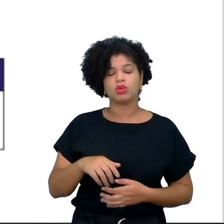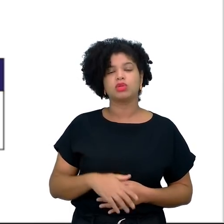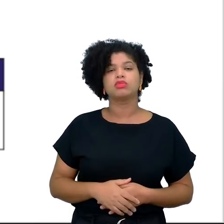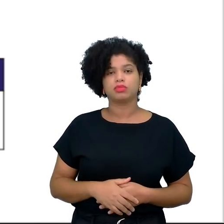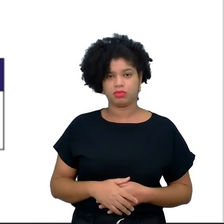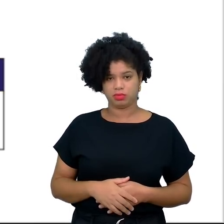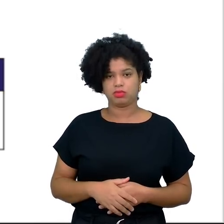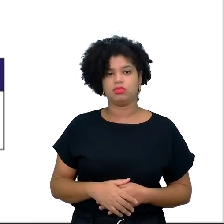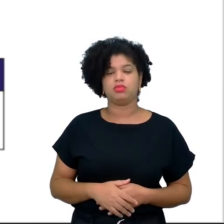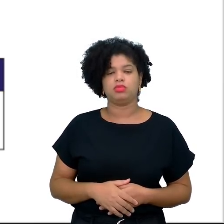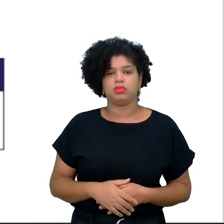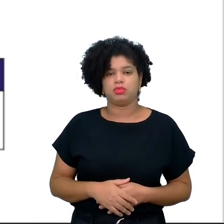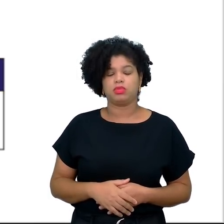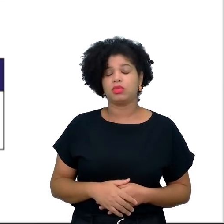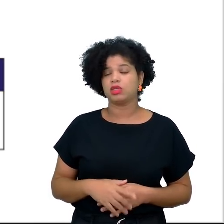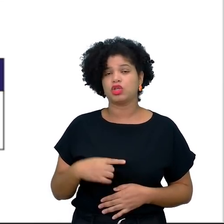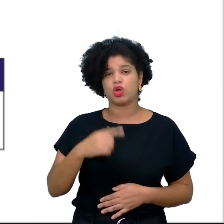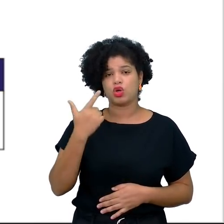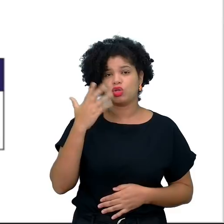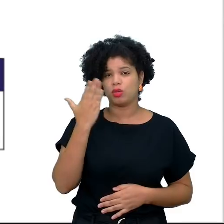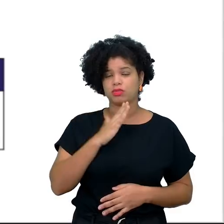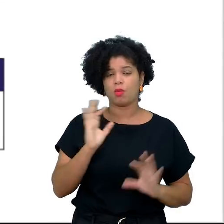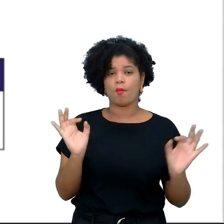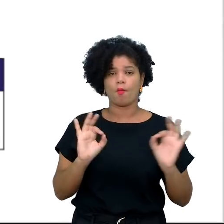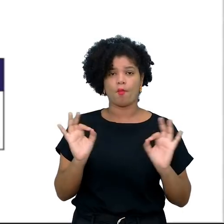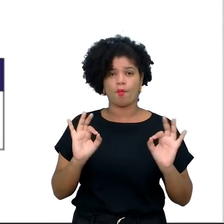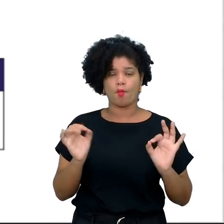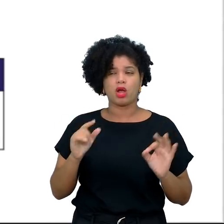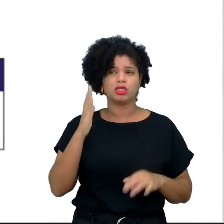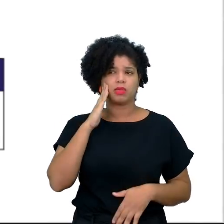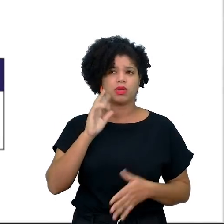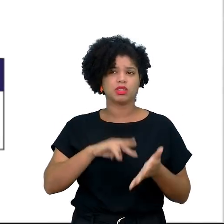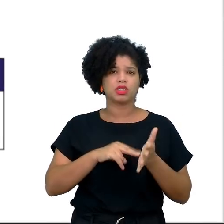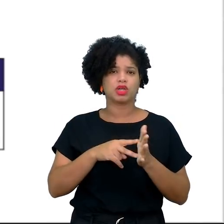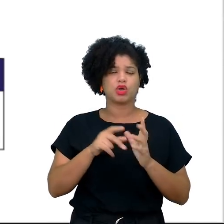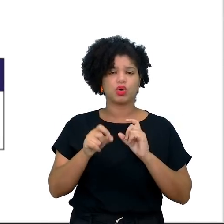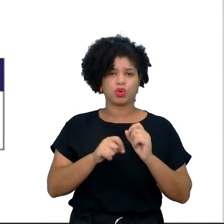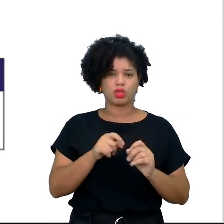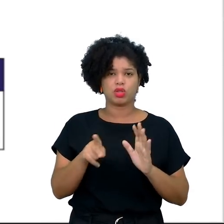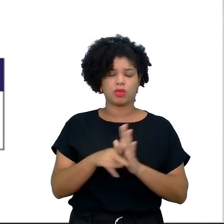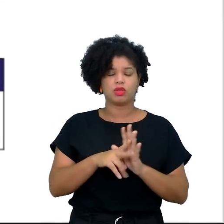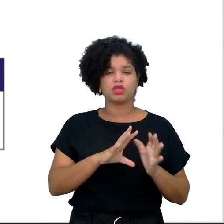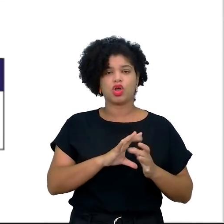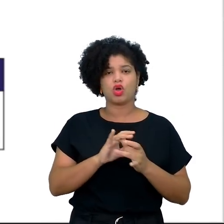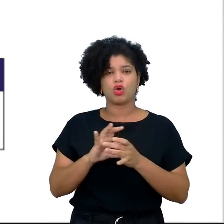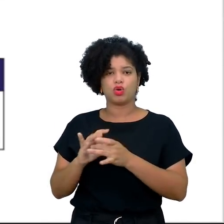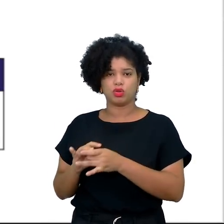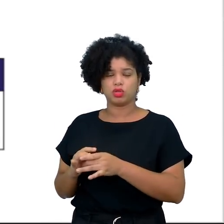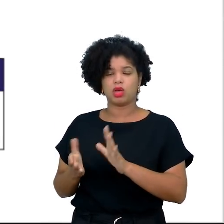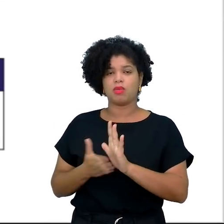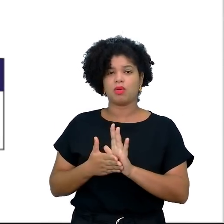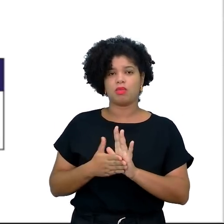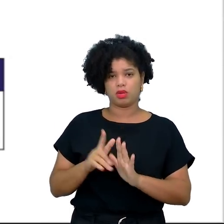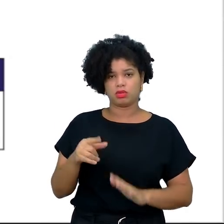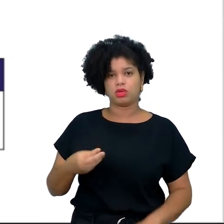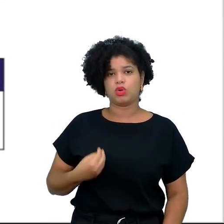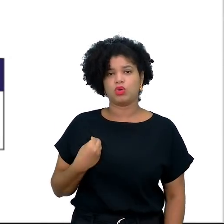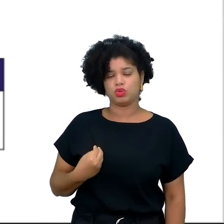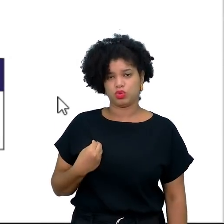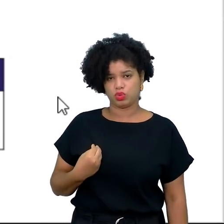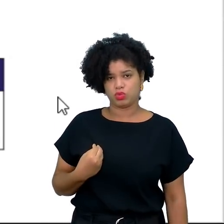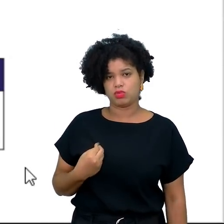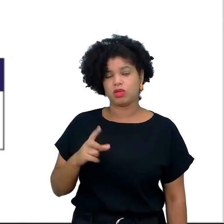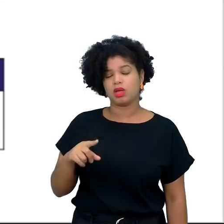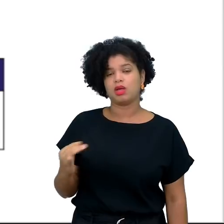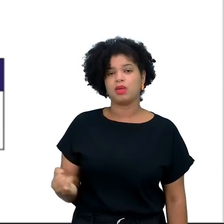usam sem evidenciar muitas vezes o que eles significam dentro do contexto proposto. Então, por isso também é